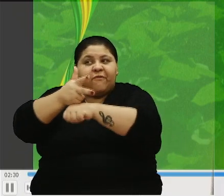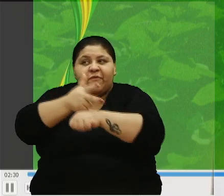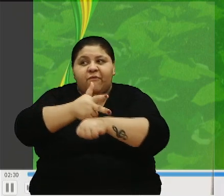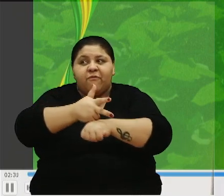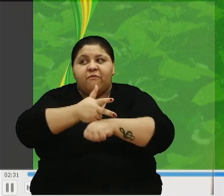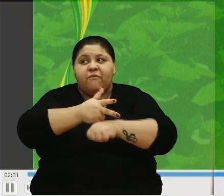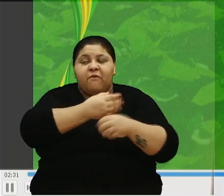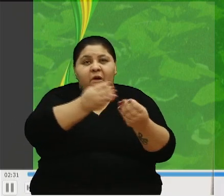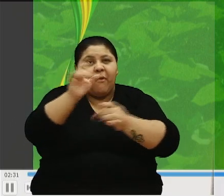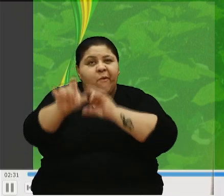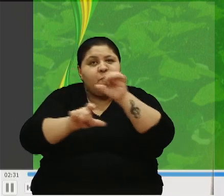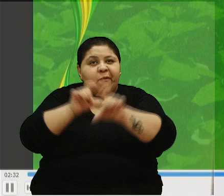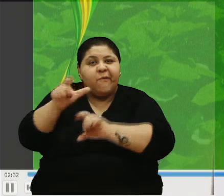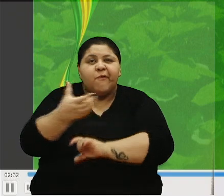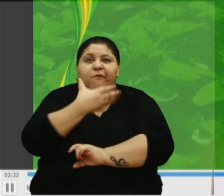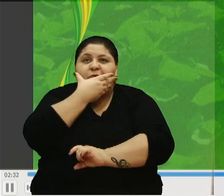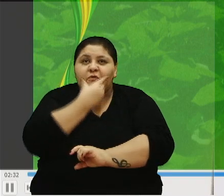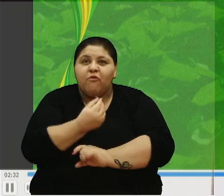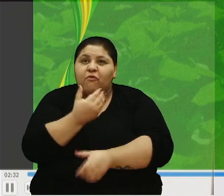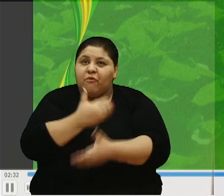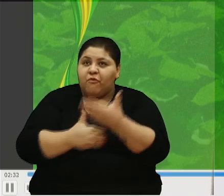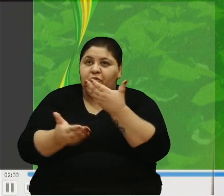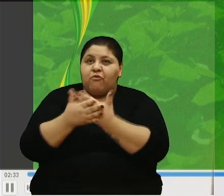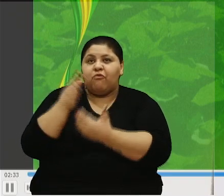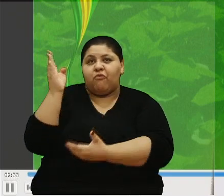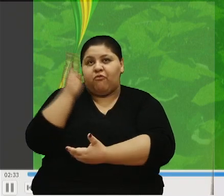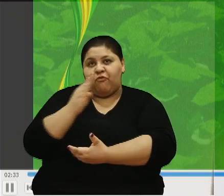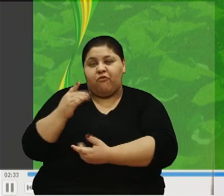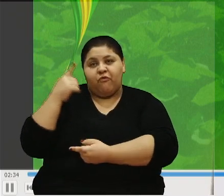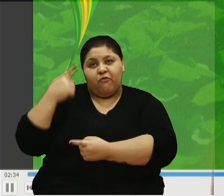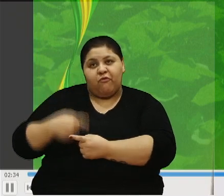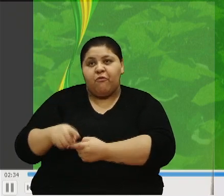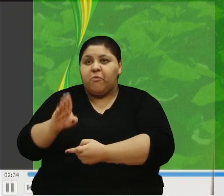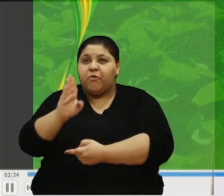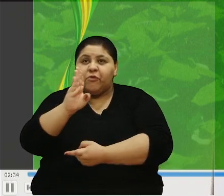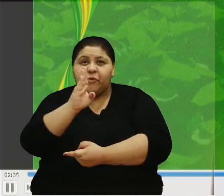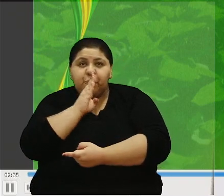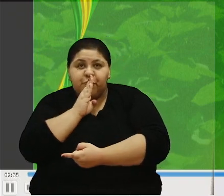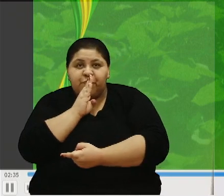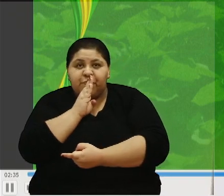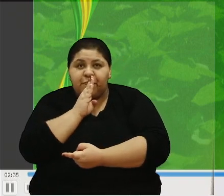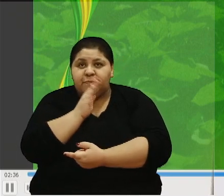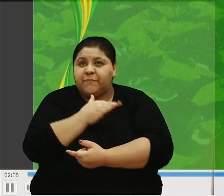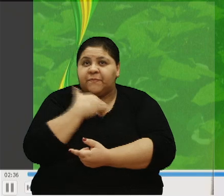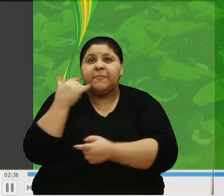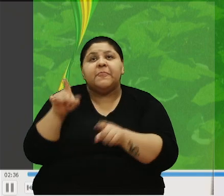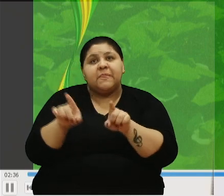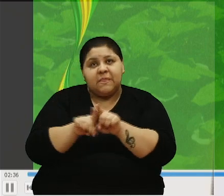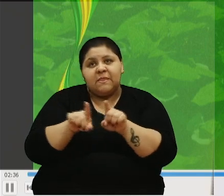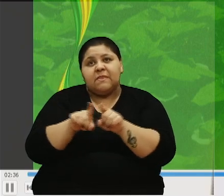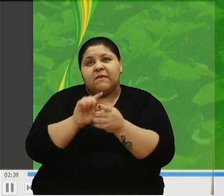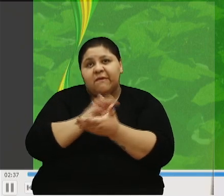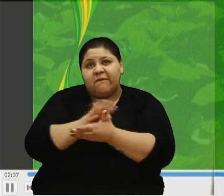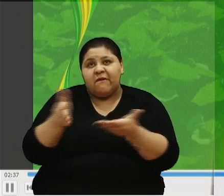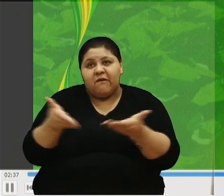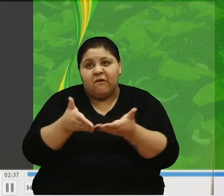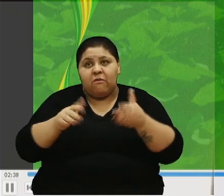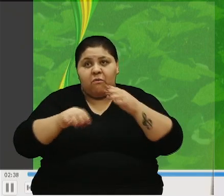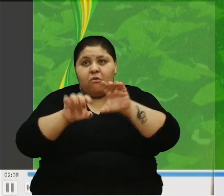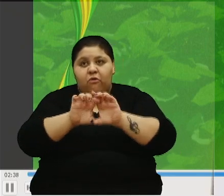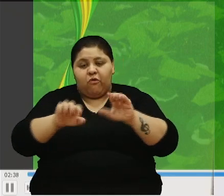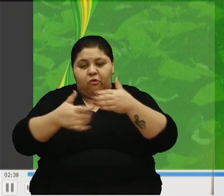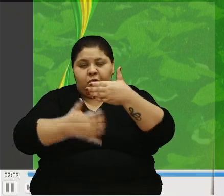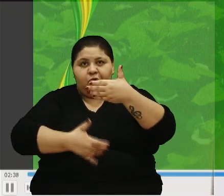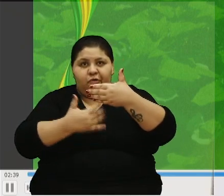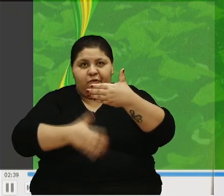maior número de homens em todo o Brasil, porque o silêncio sobre essas mortes também mata. E deixa aqui nos comentários se